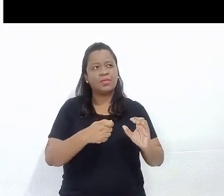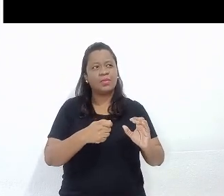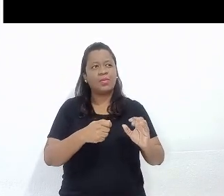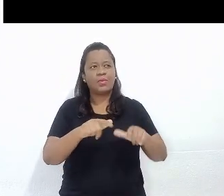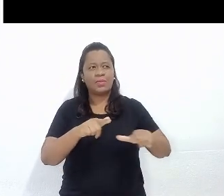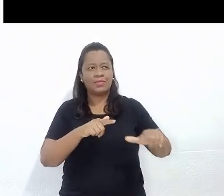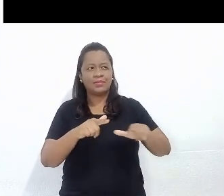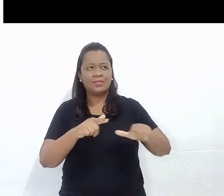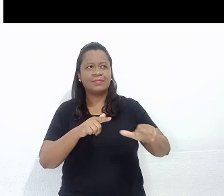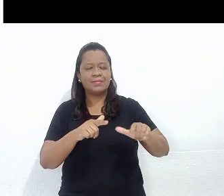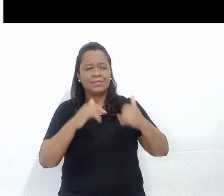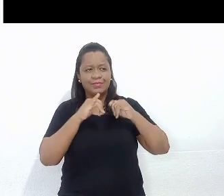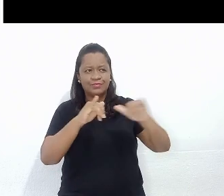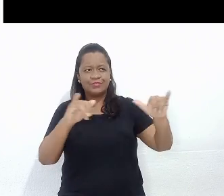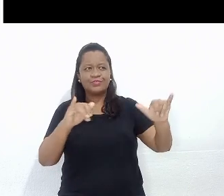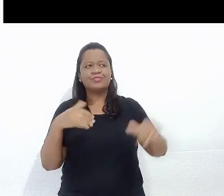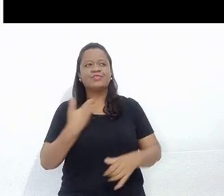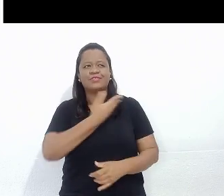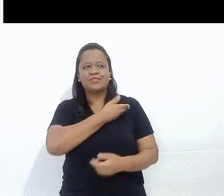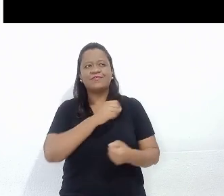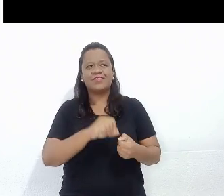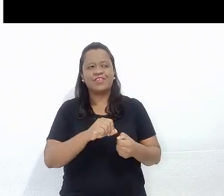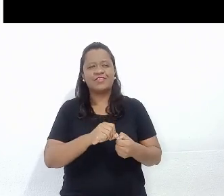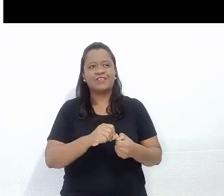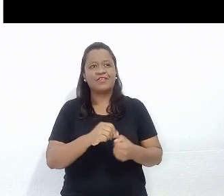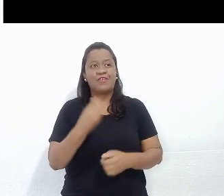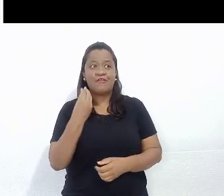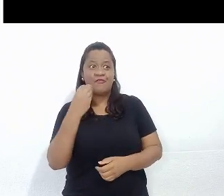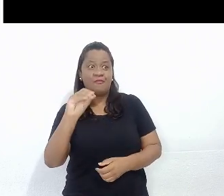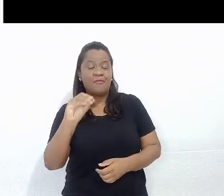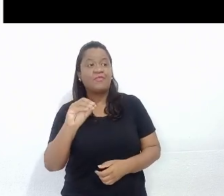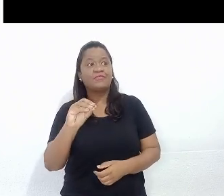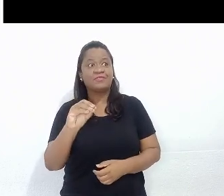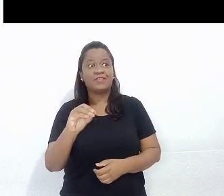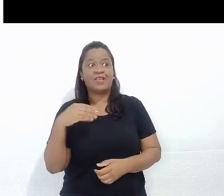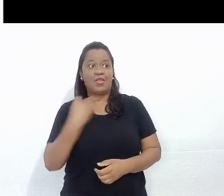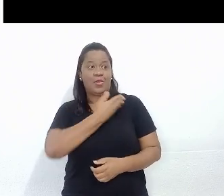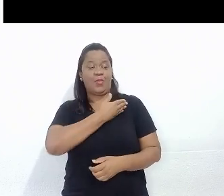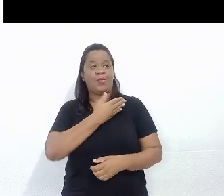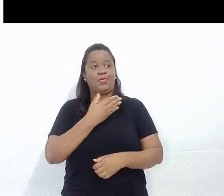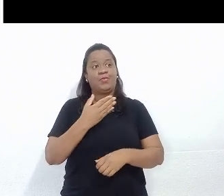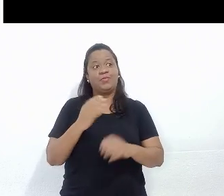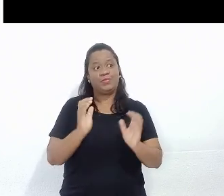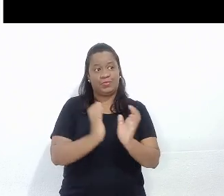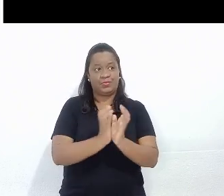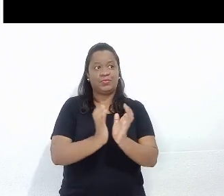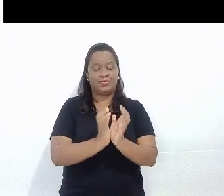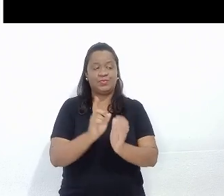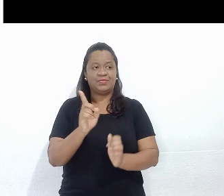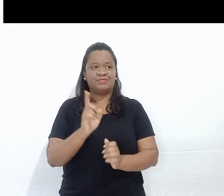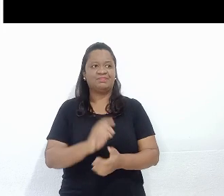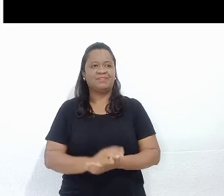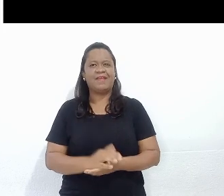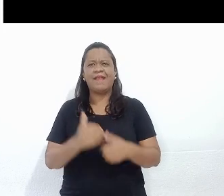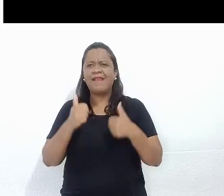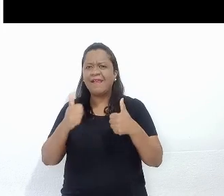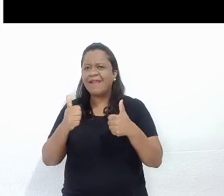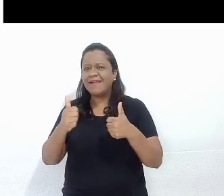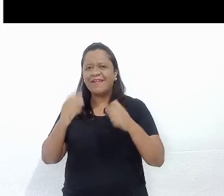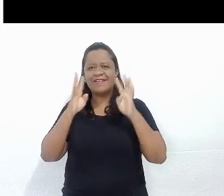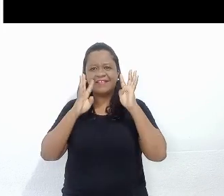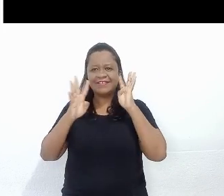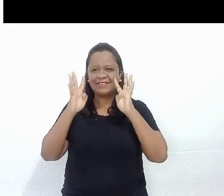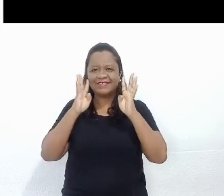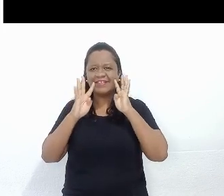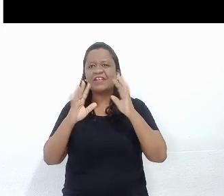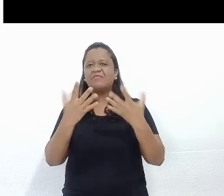vou postar lá no nosso grupo. Maneiríssimo! Uhul! Que legal! Muito bem, parabéns!